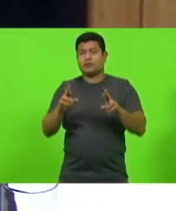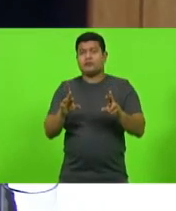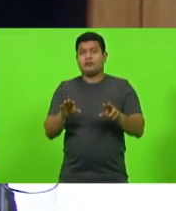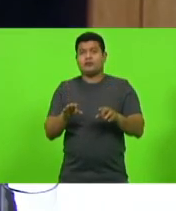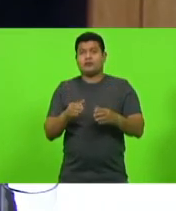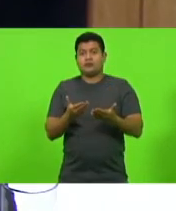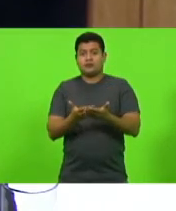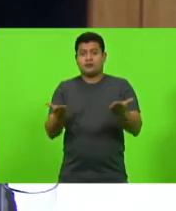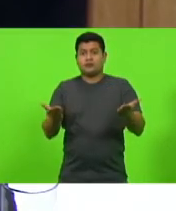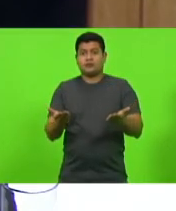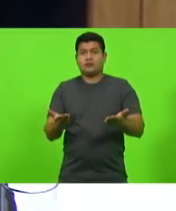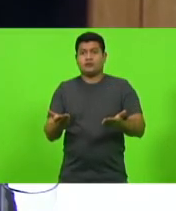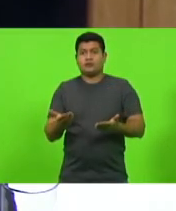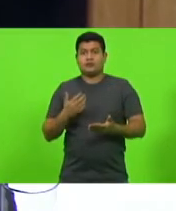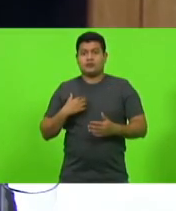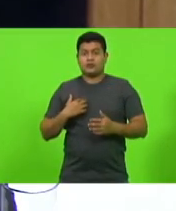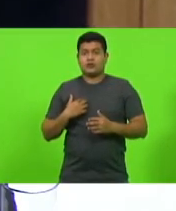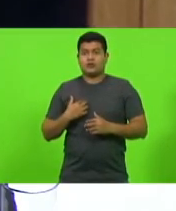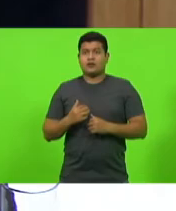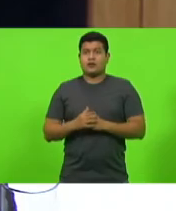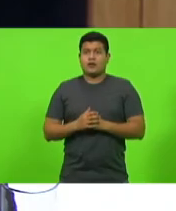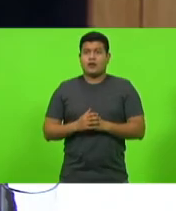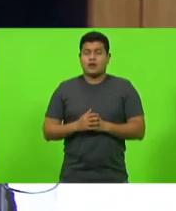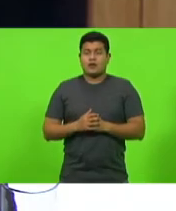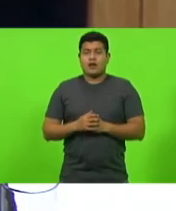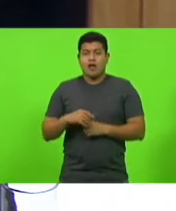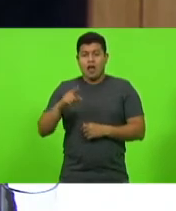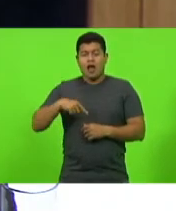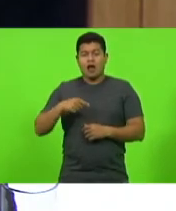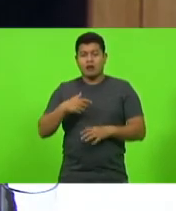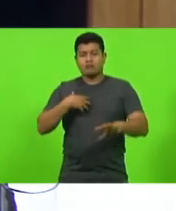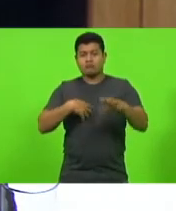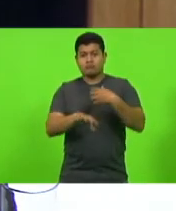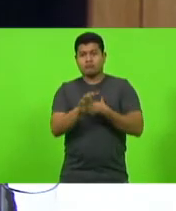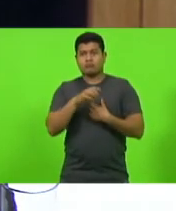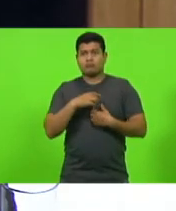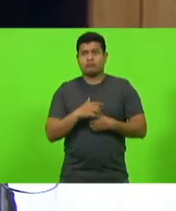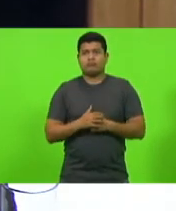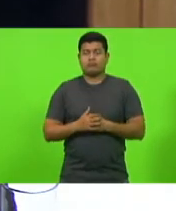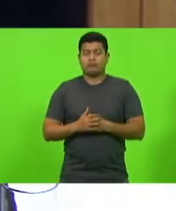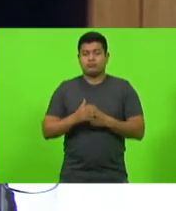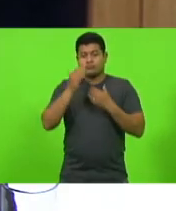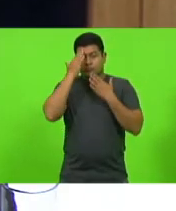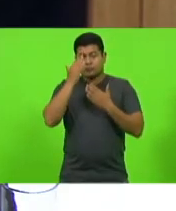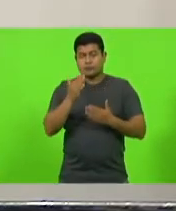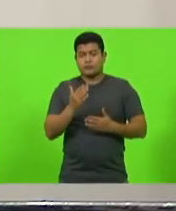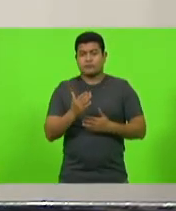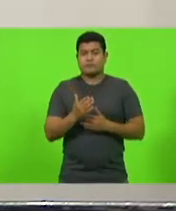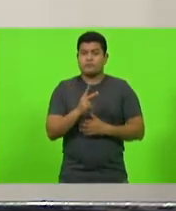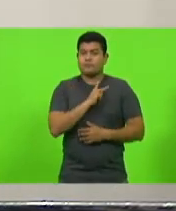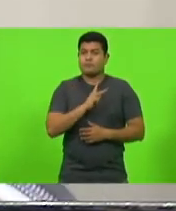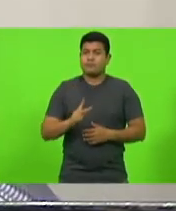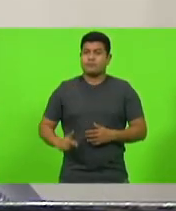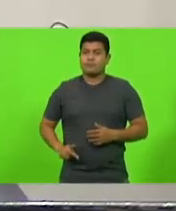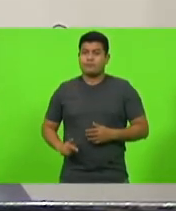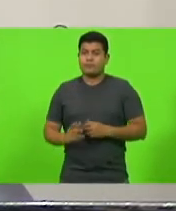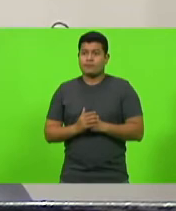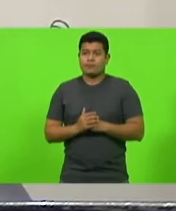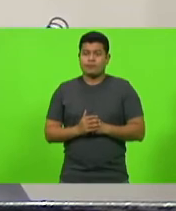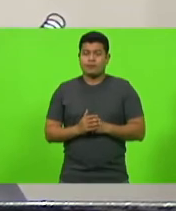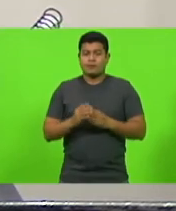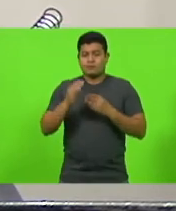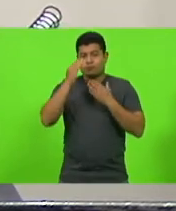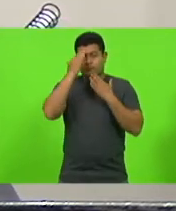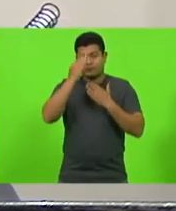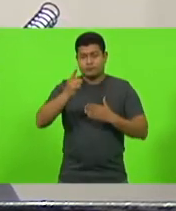respeitando o outro como ser humano, que nada mais é que ele, quando ele olha no seu espelho. Muito obrigado. Obrigado, deputado Márcio